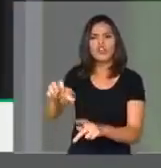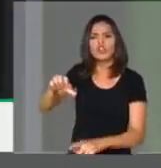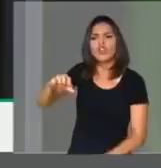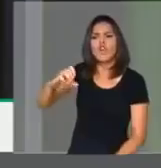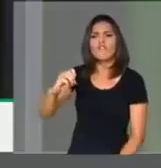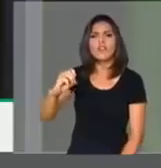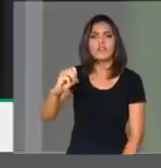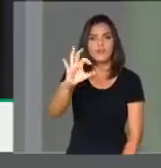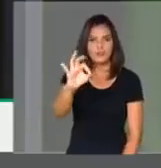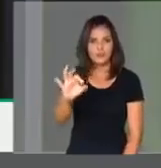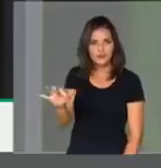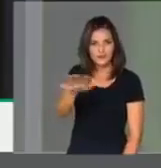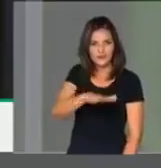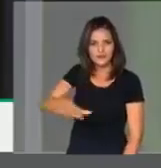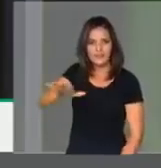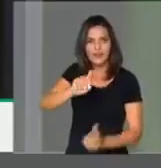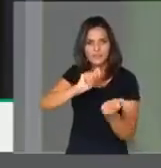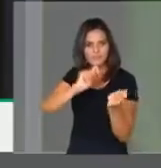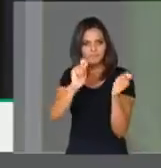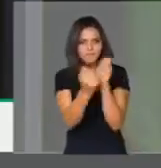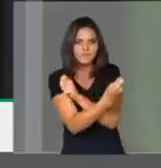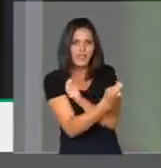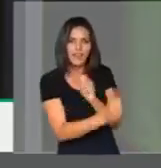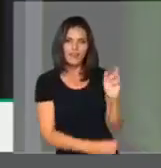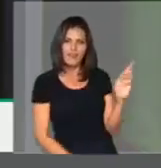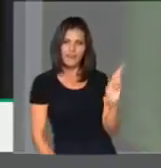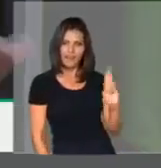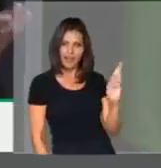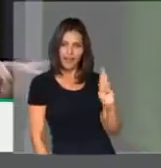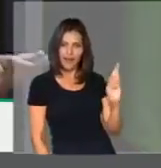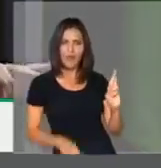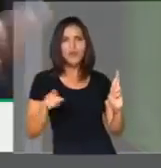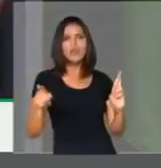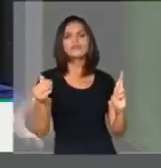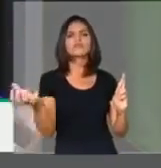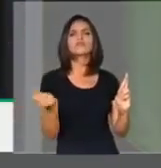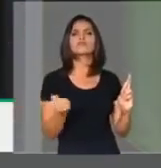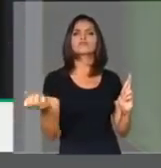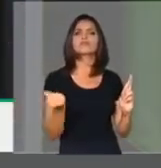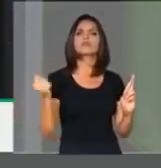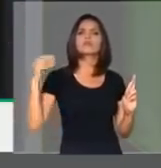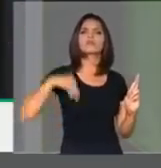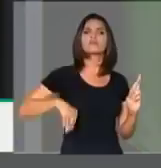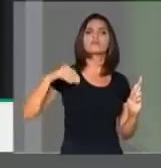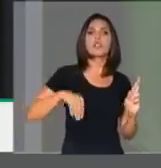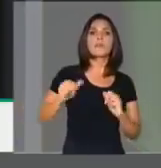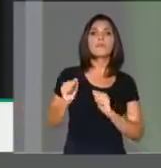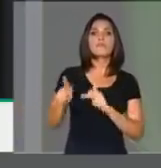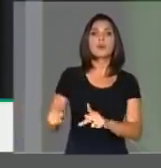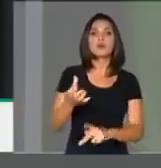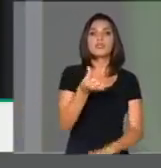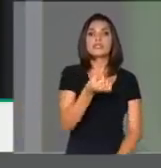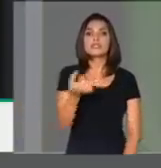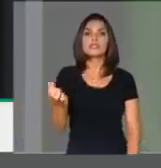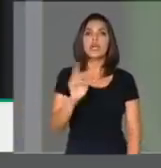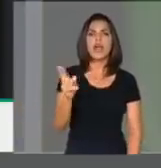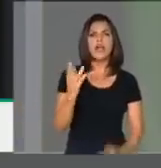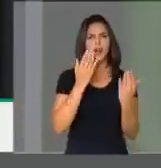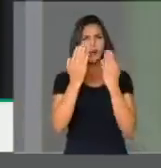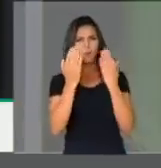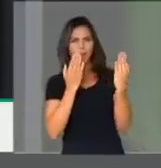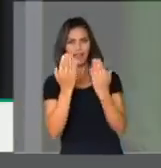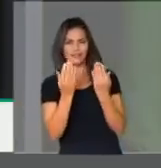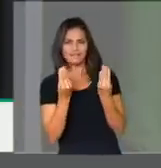a conversão para a moeda brasileira, ganham lá aproximadamente R$600, deputada